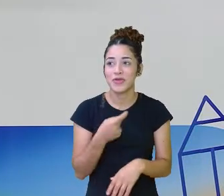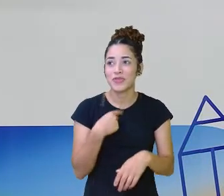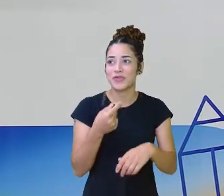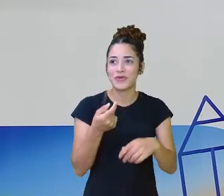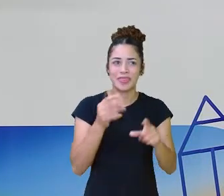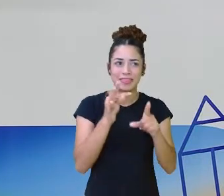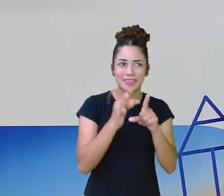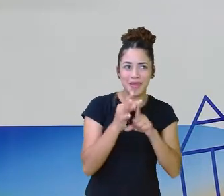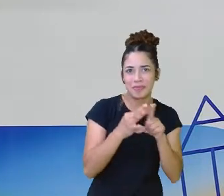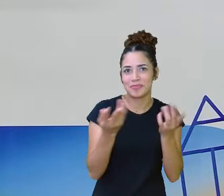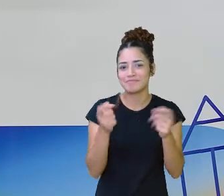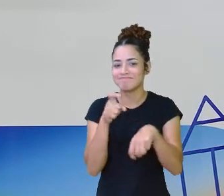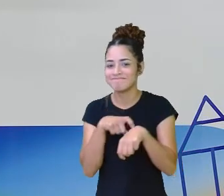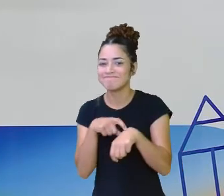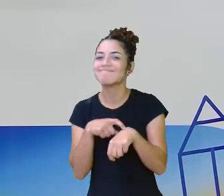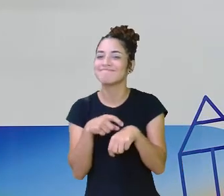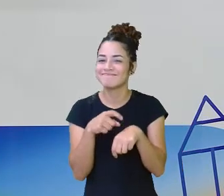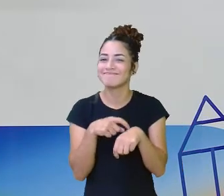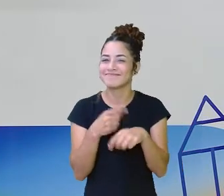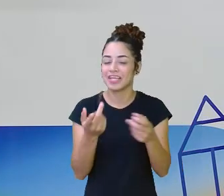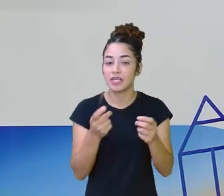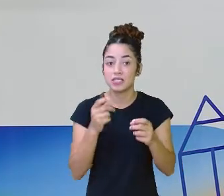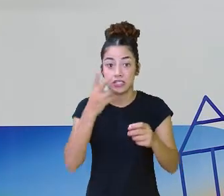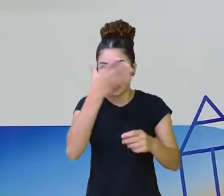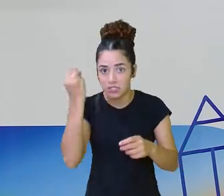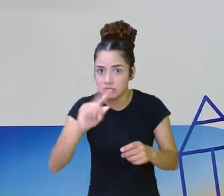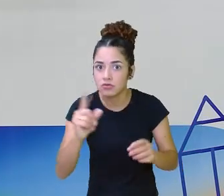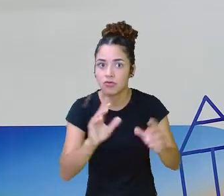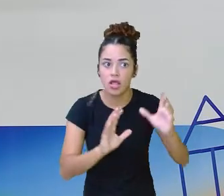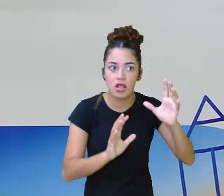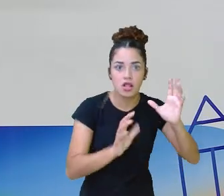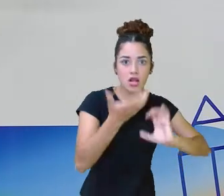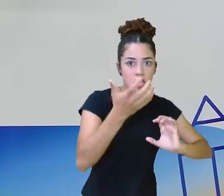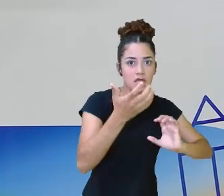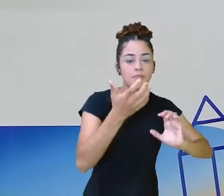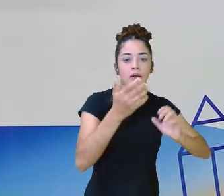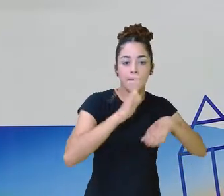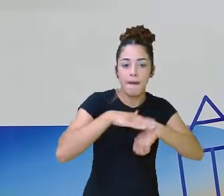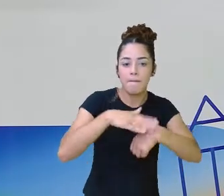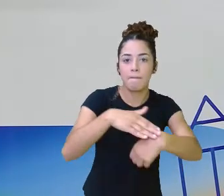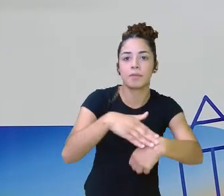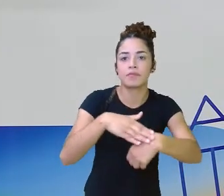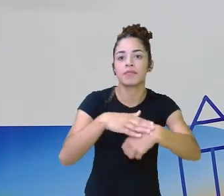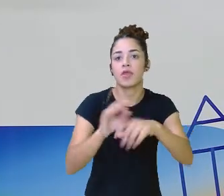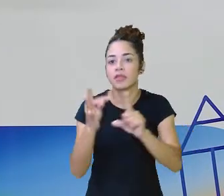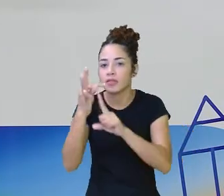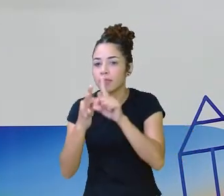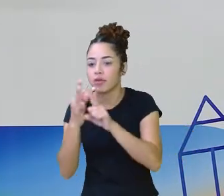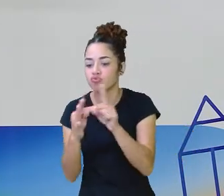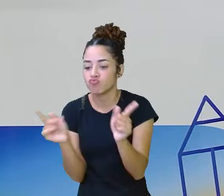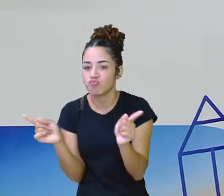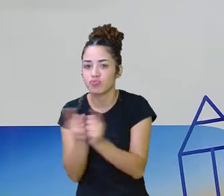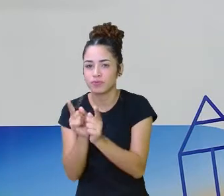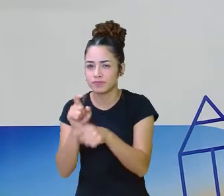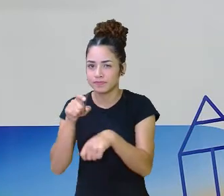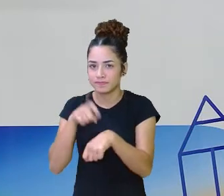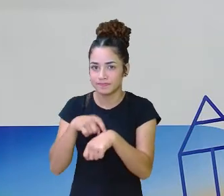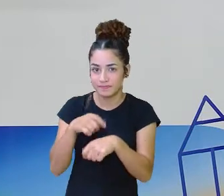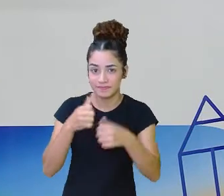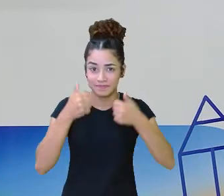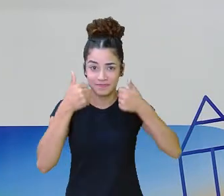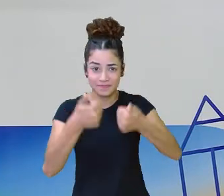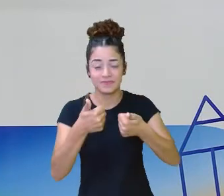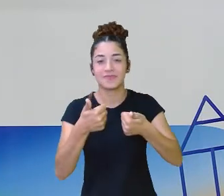de temperatura. Não esqueça a diferença. Clima, longo tempo. Temperatura, pouco tempo, tá bom? E a gente